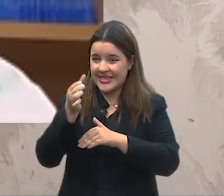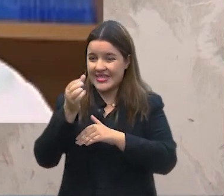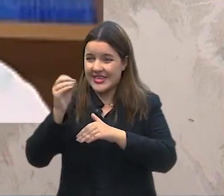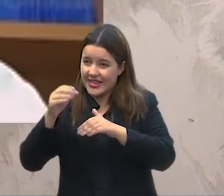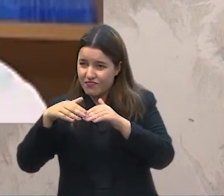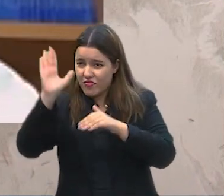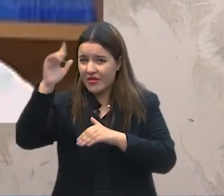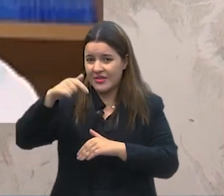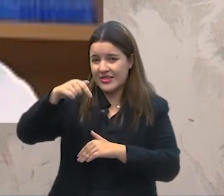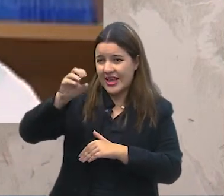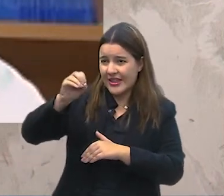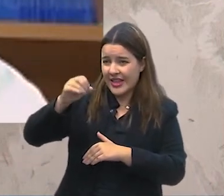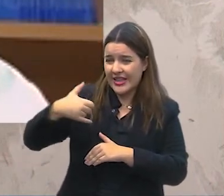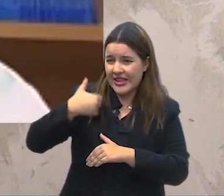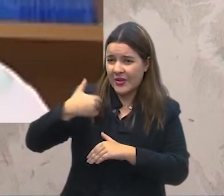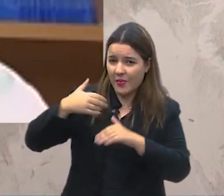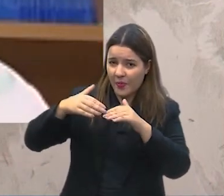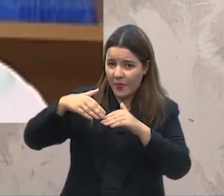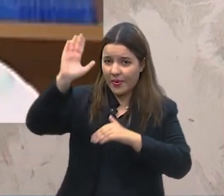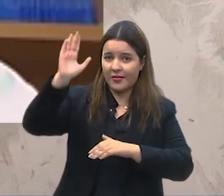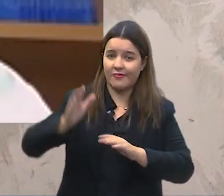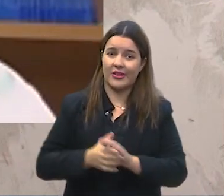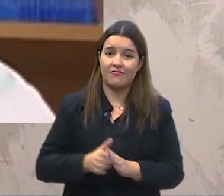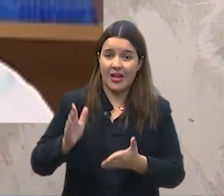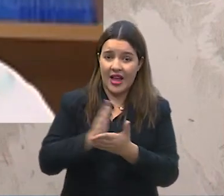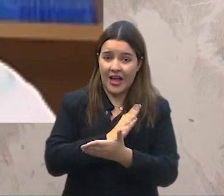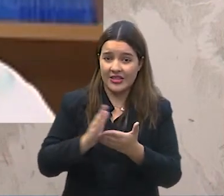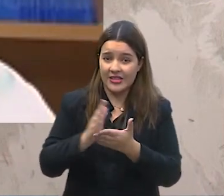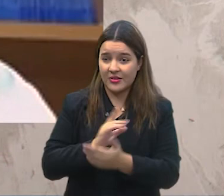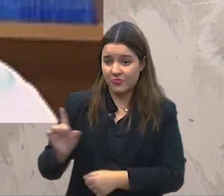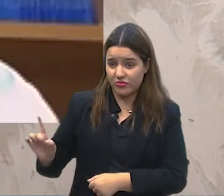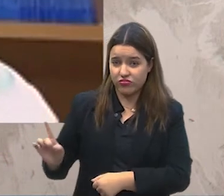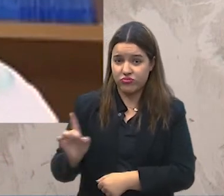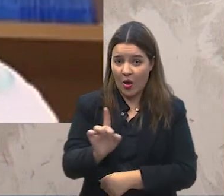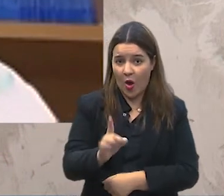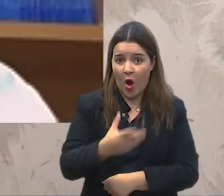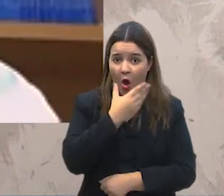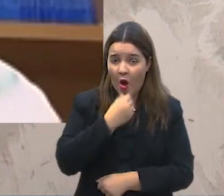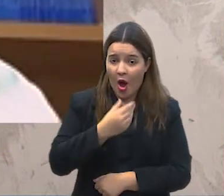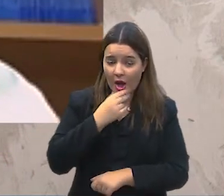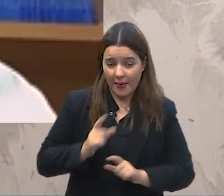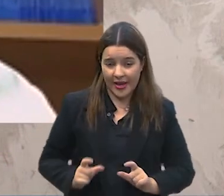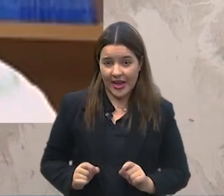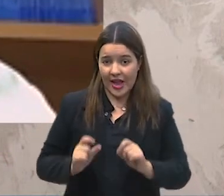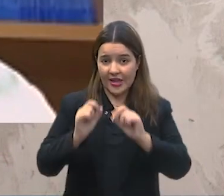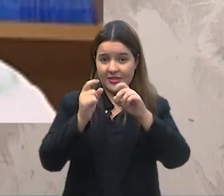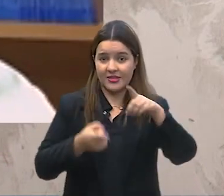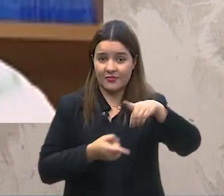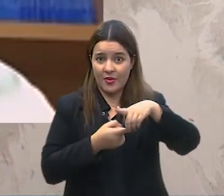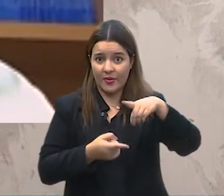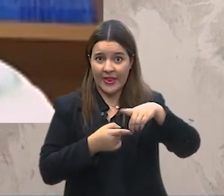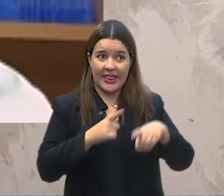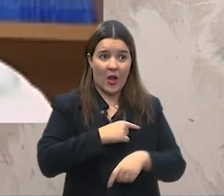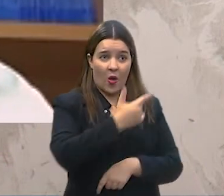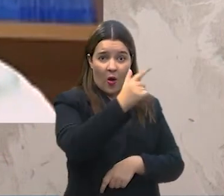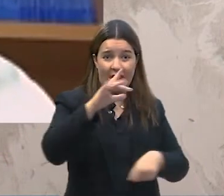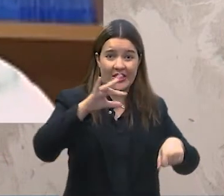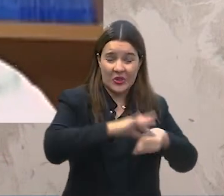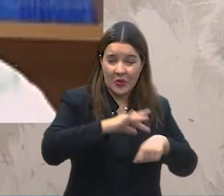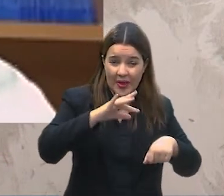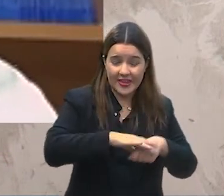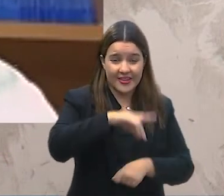anos, muitas vezes a gente se vê diante de pacientes com câncer de próstata que têm outras doenças